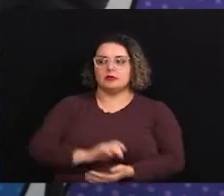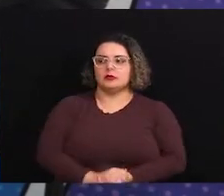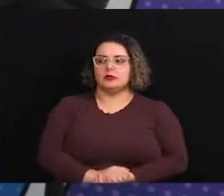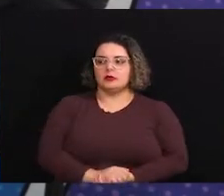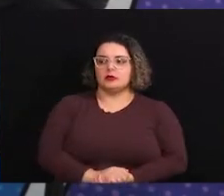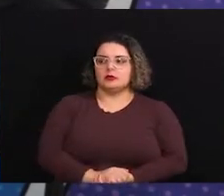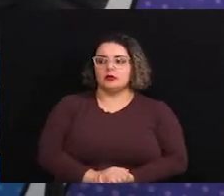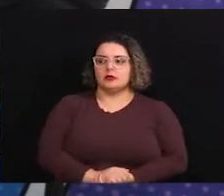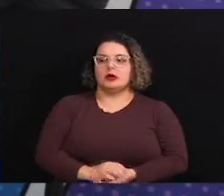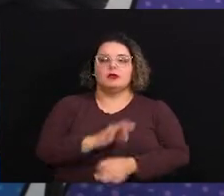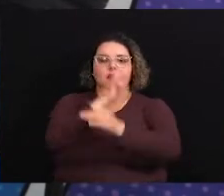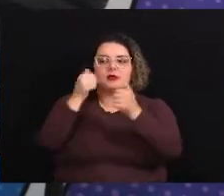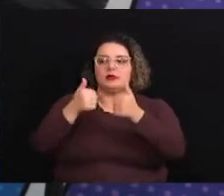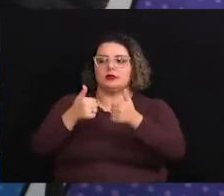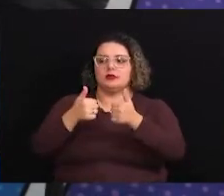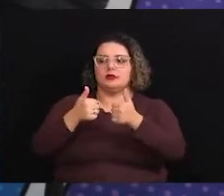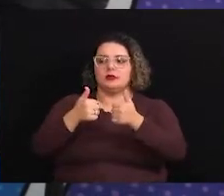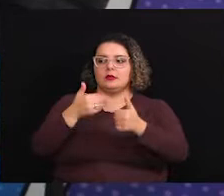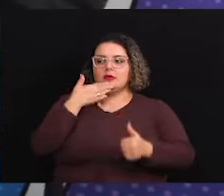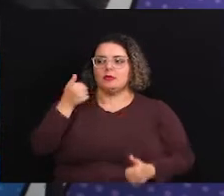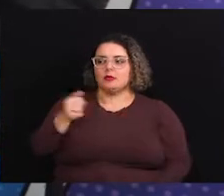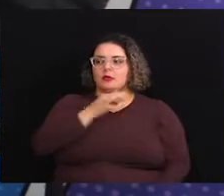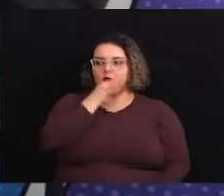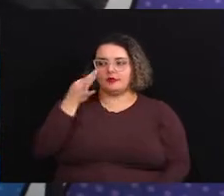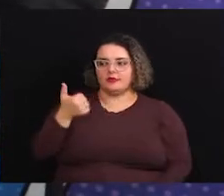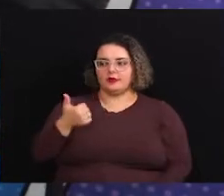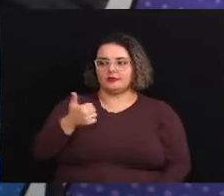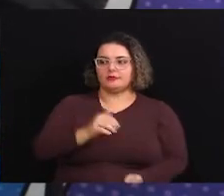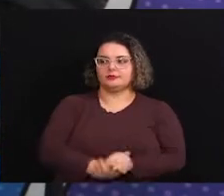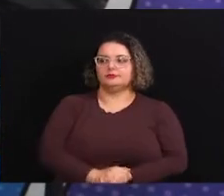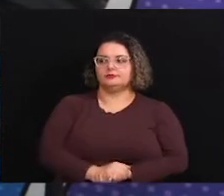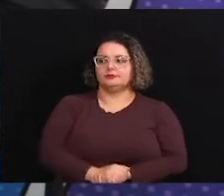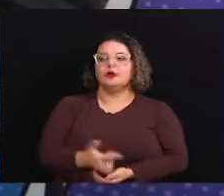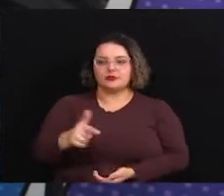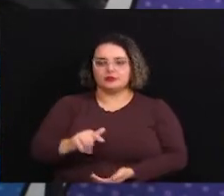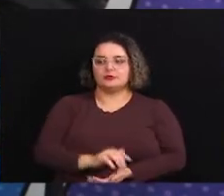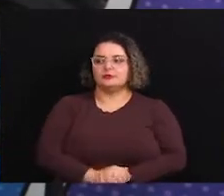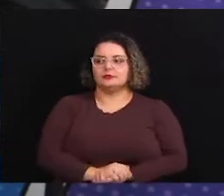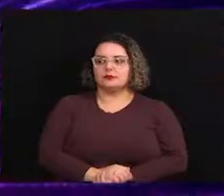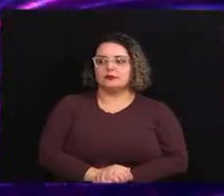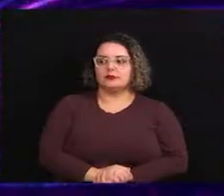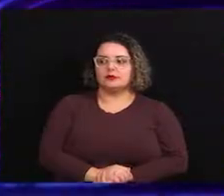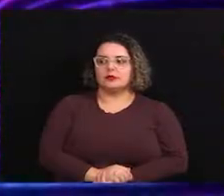barulhinho. Aê. Agora melhorou. Perfeito. Continua.